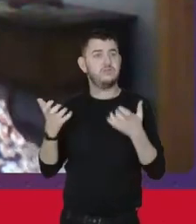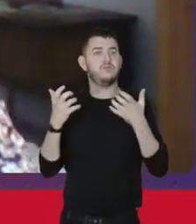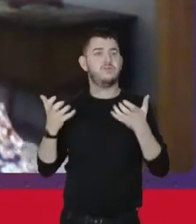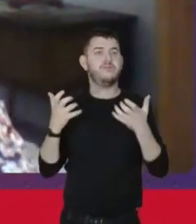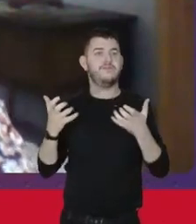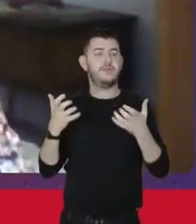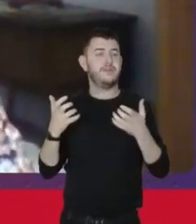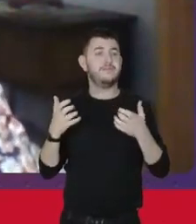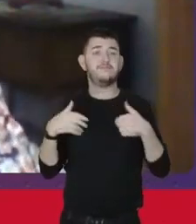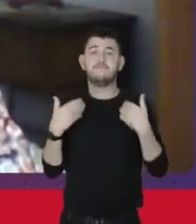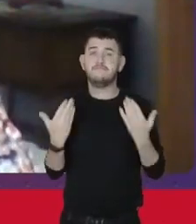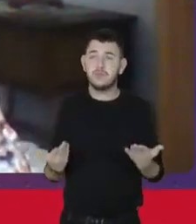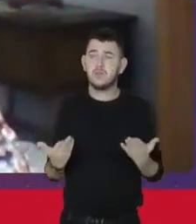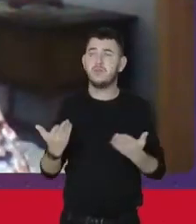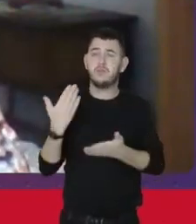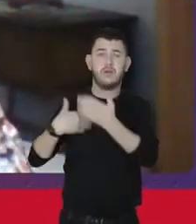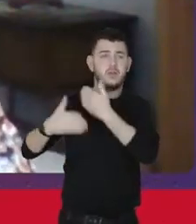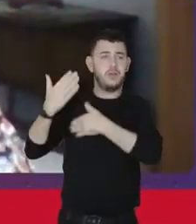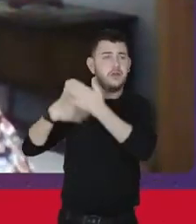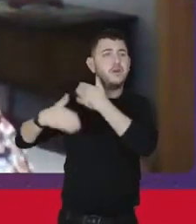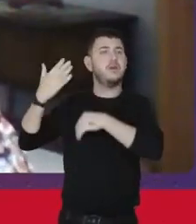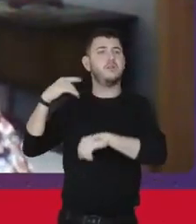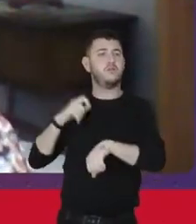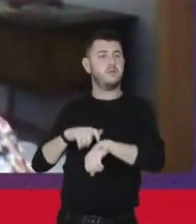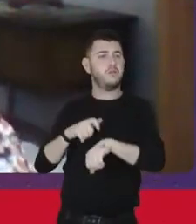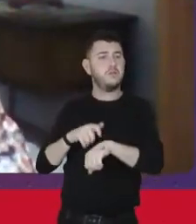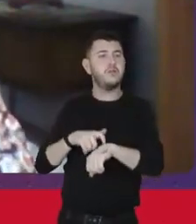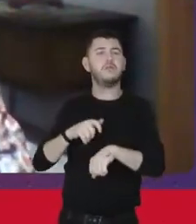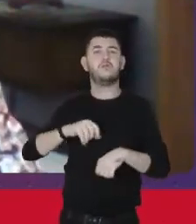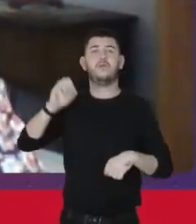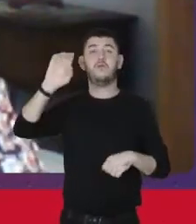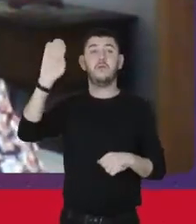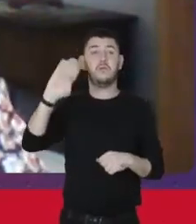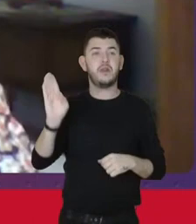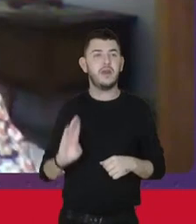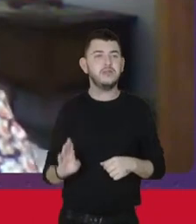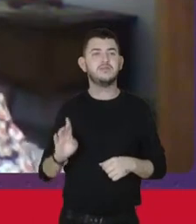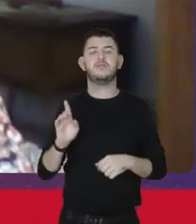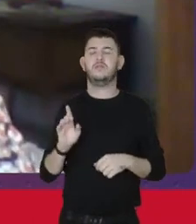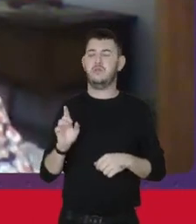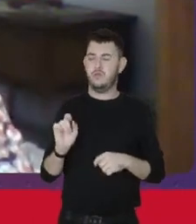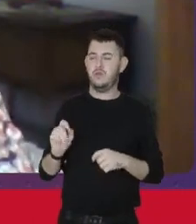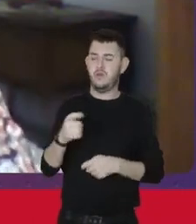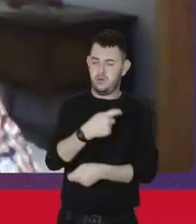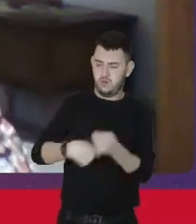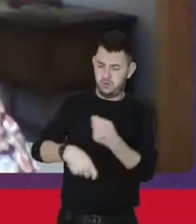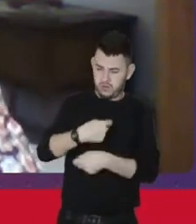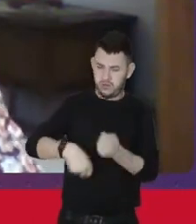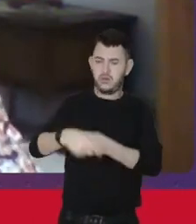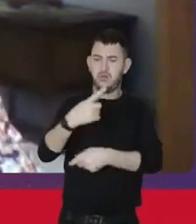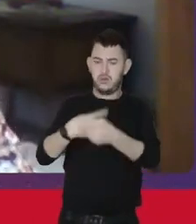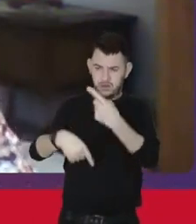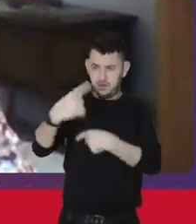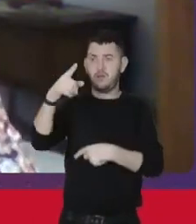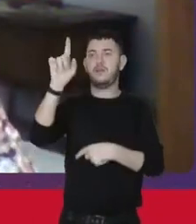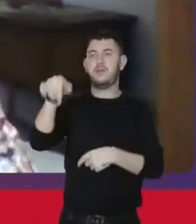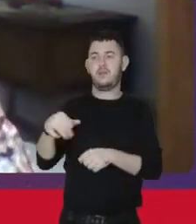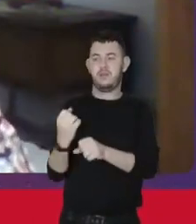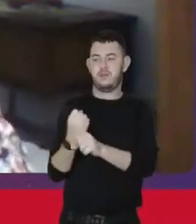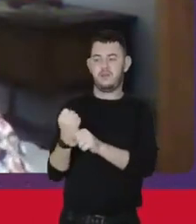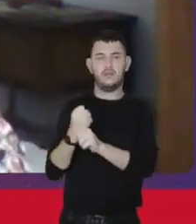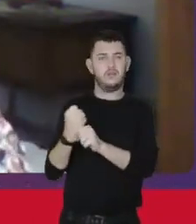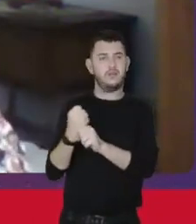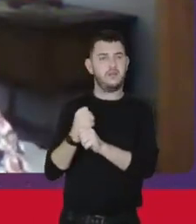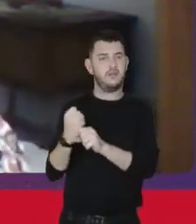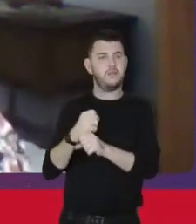desde os períodos, inclusive, em que o Brasil mais cresceu e mais desenvolveu, que foi lá nos anos